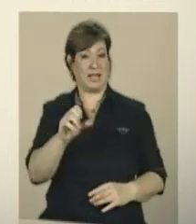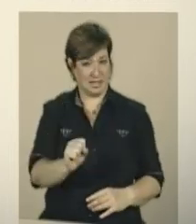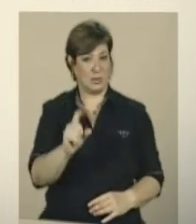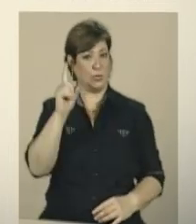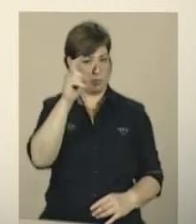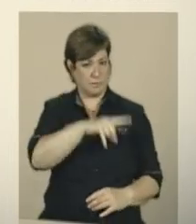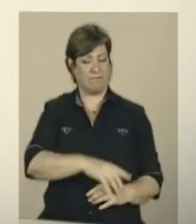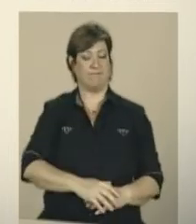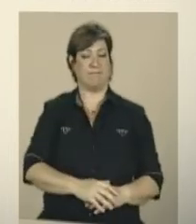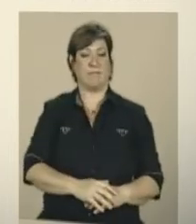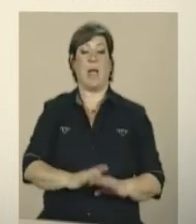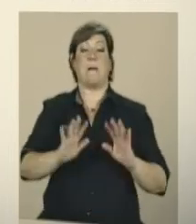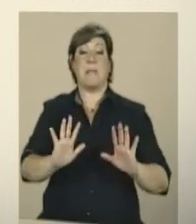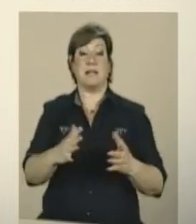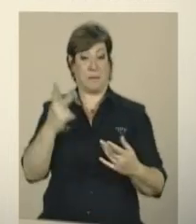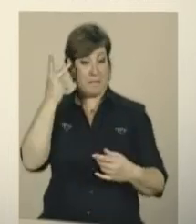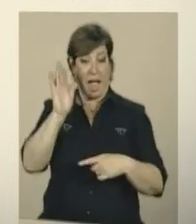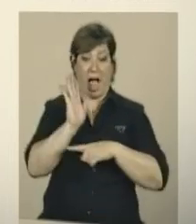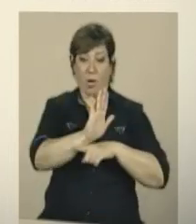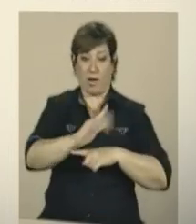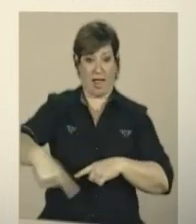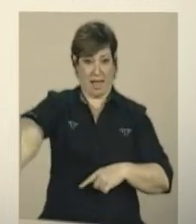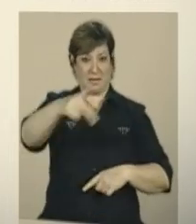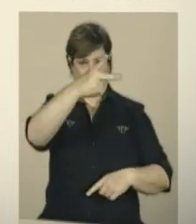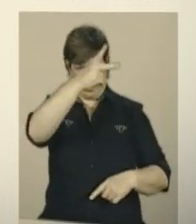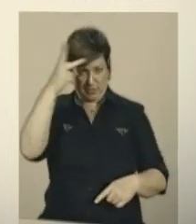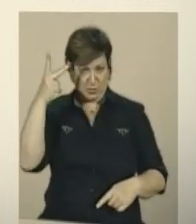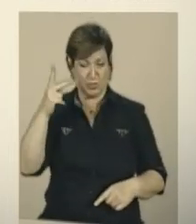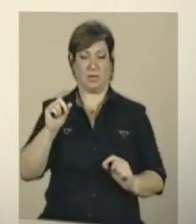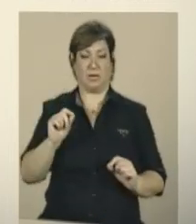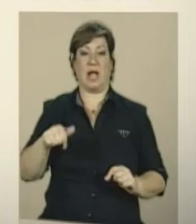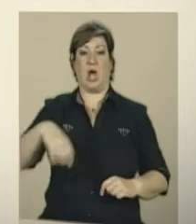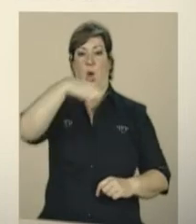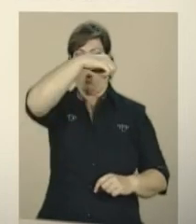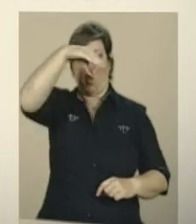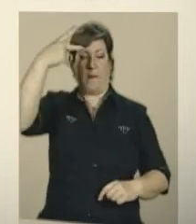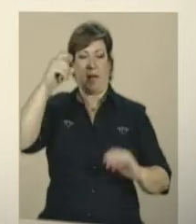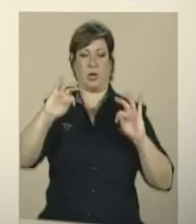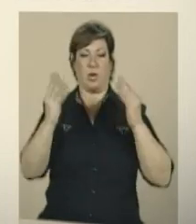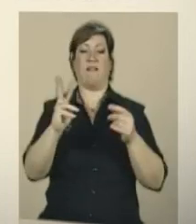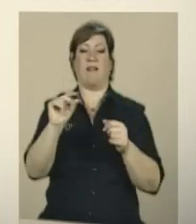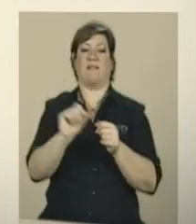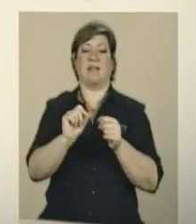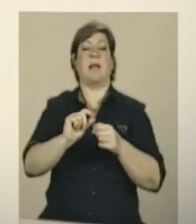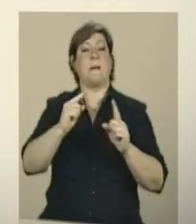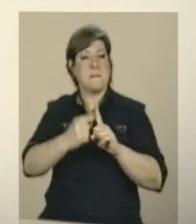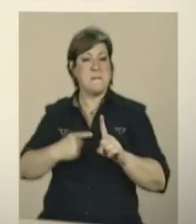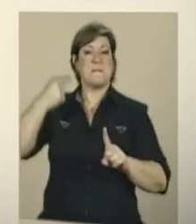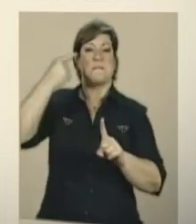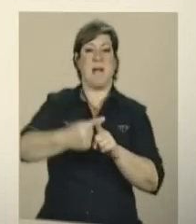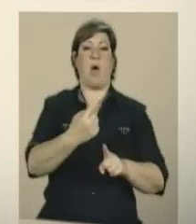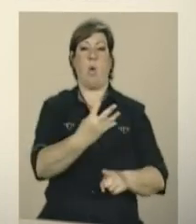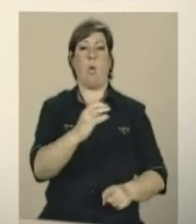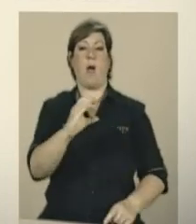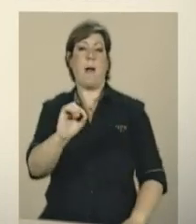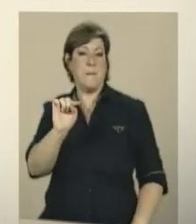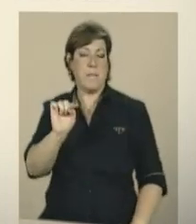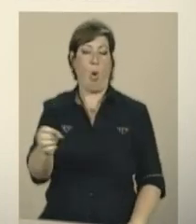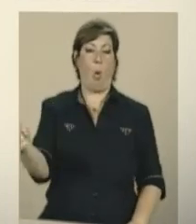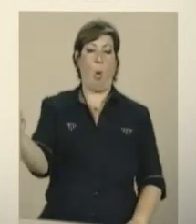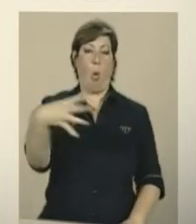a esses brasileiros Luciano o Luz Para Todos vai fazer mais 400.000 novas